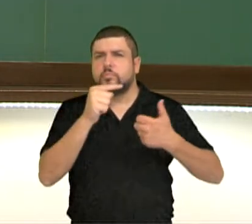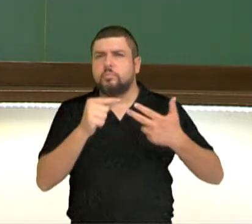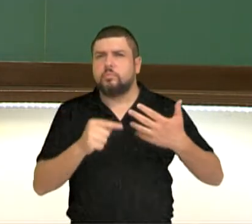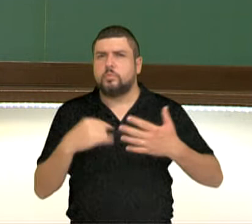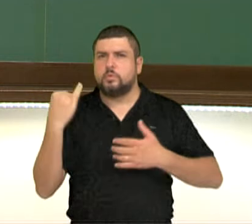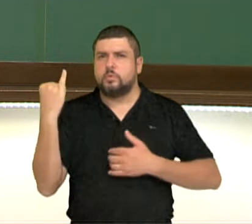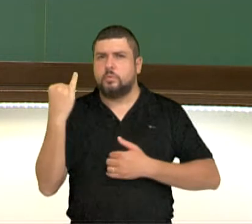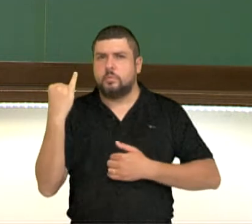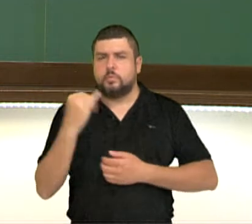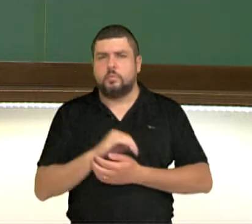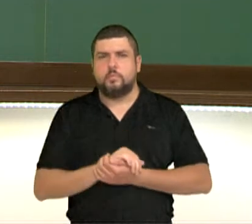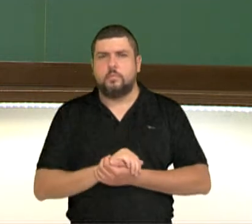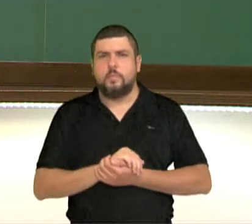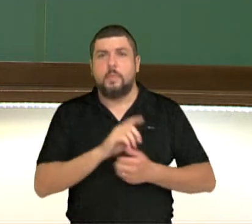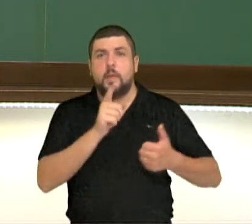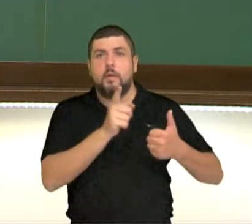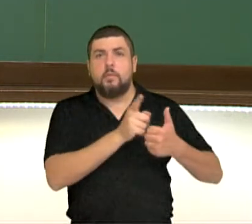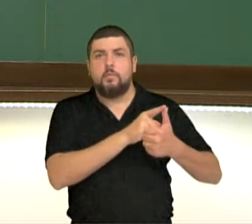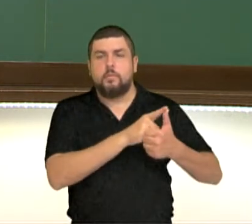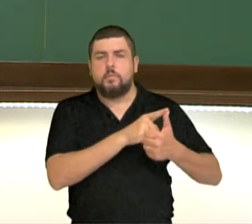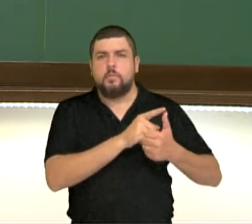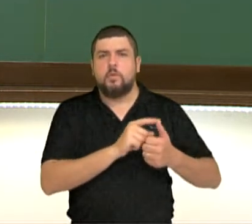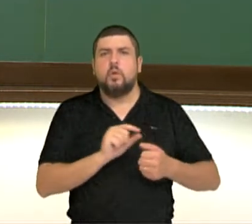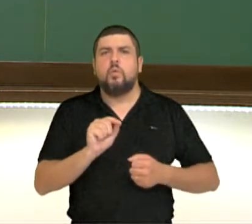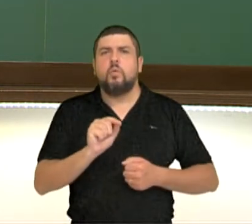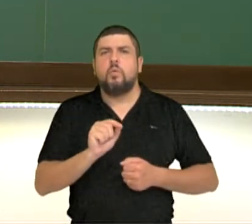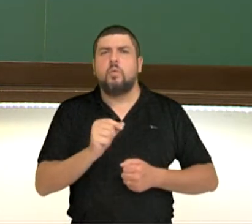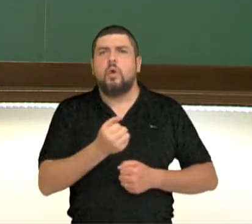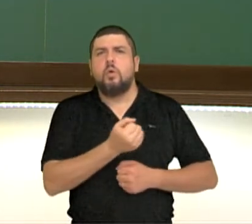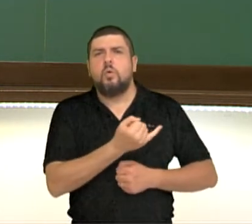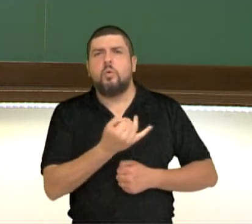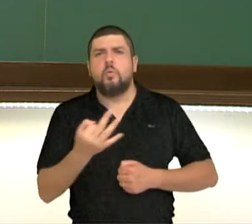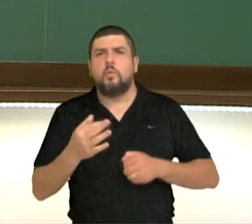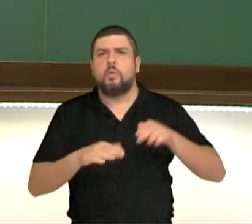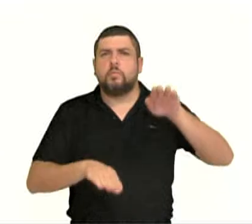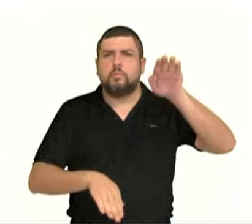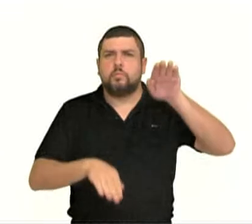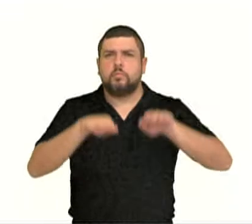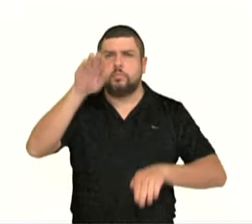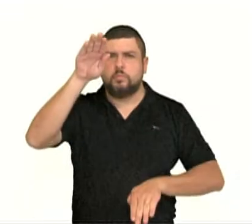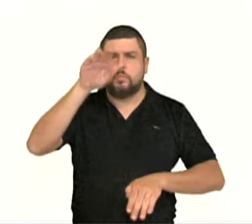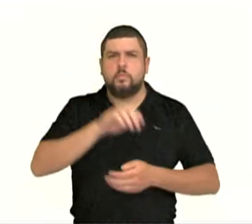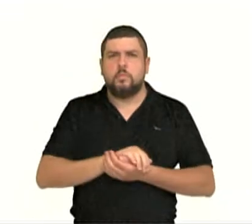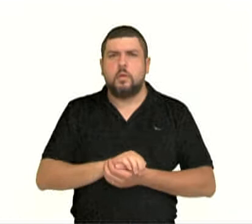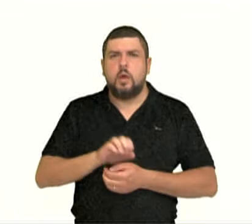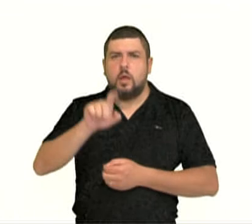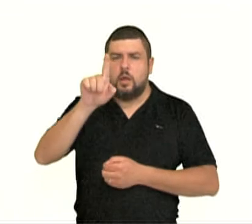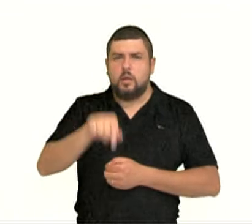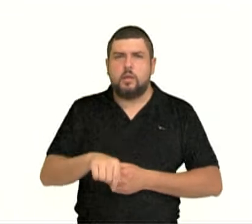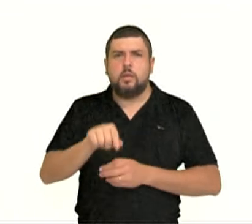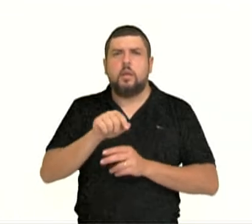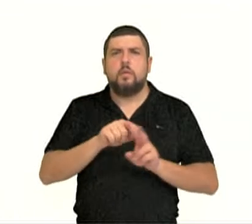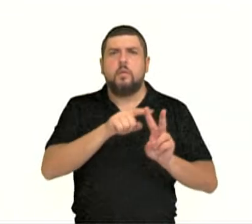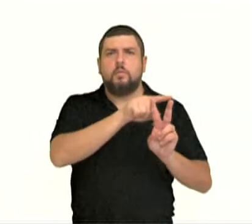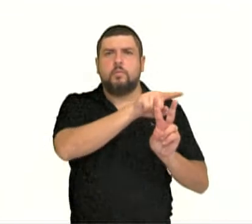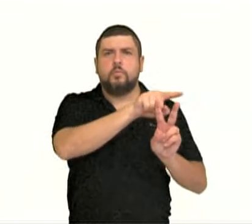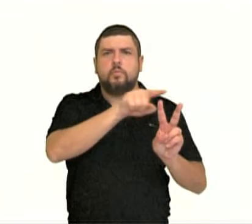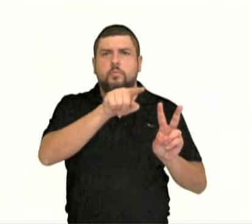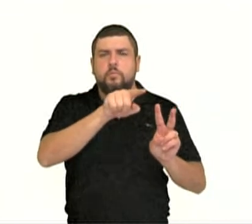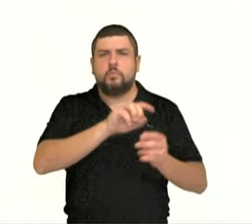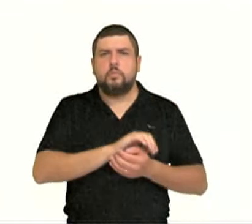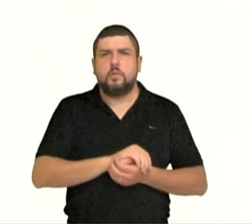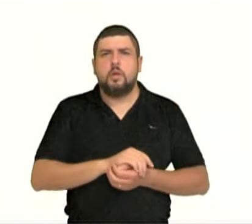primeira deles é a questão da quantidade de movimento, ou também conhecido como momento linear, que é uma grandeza vetorial determinada